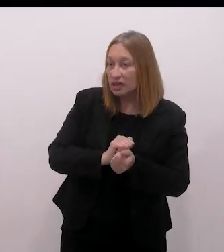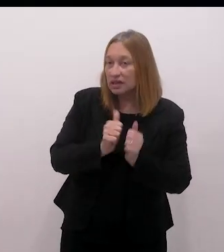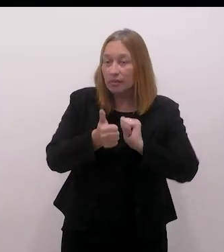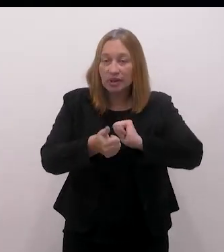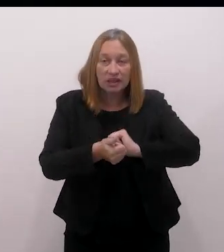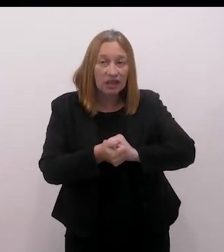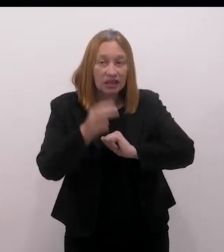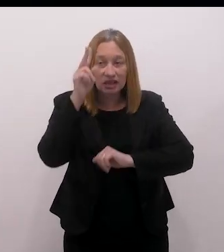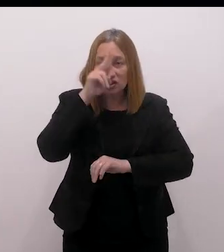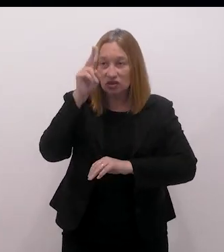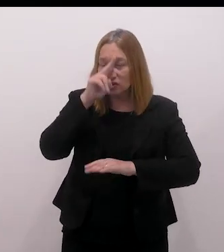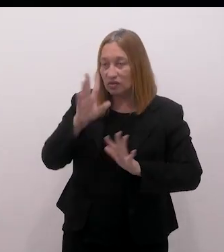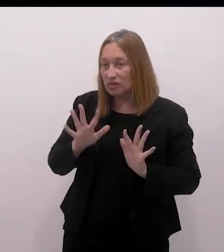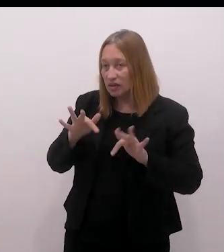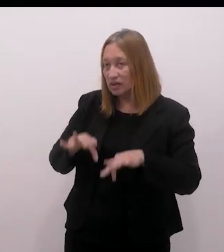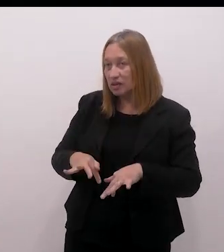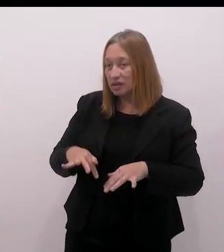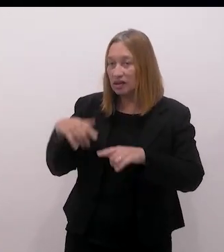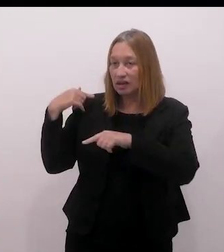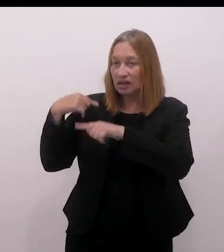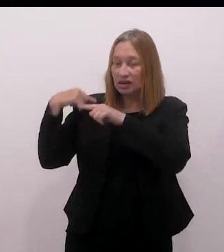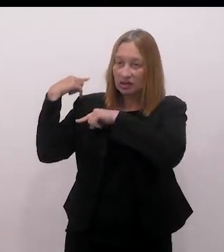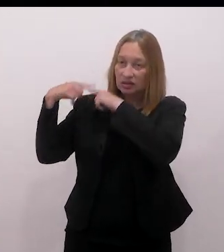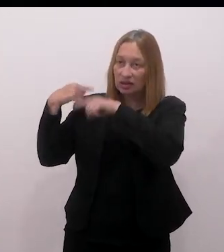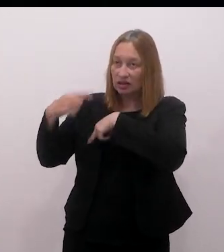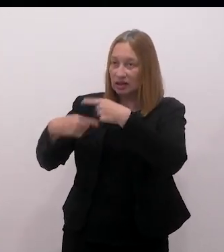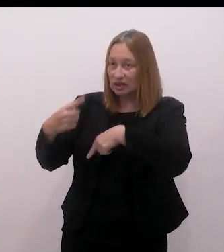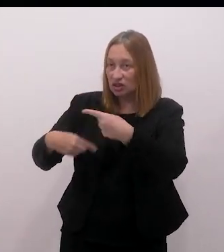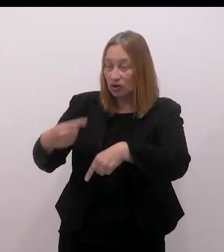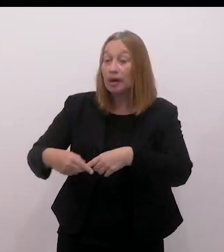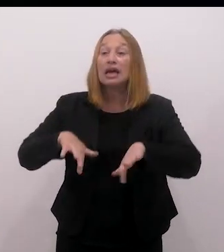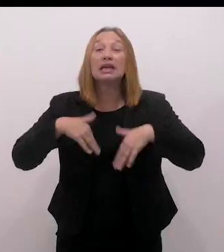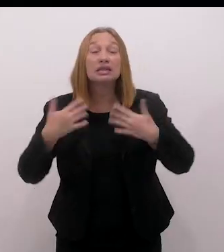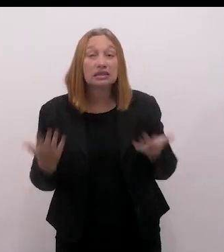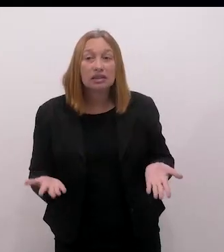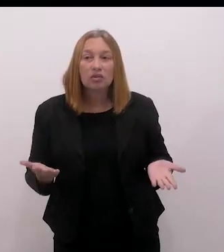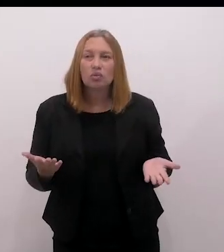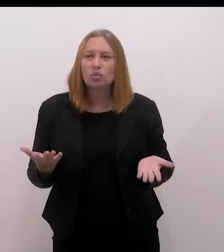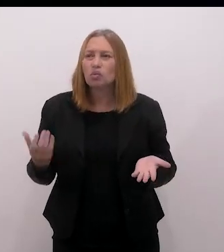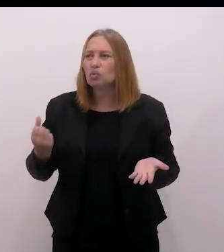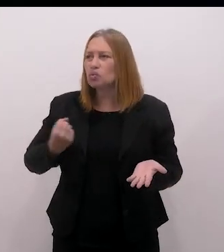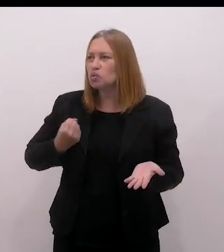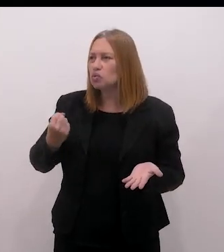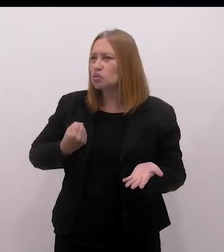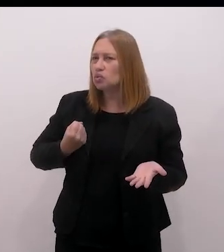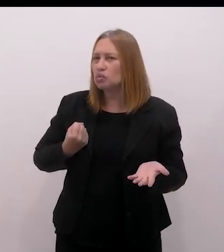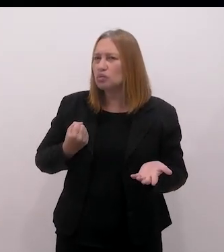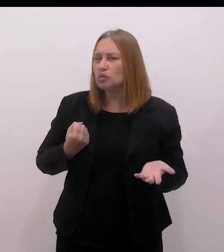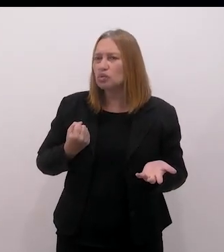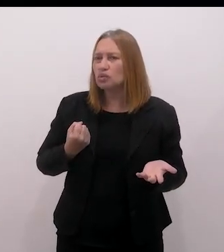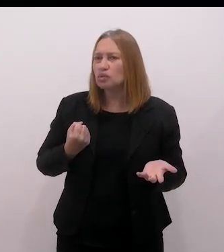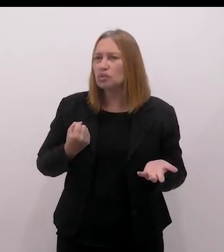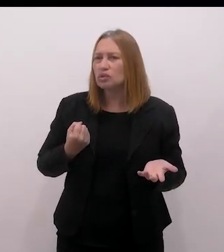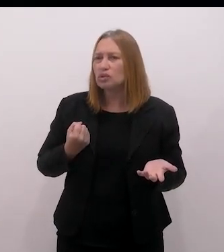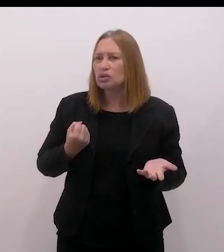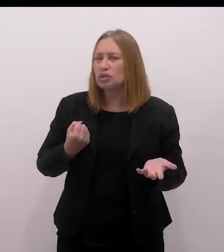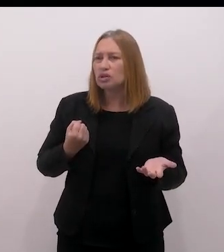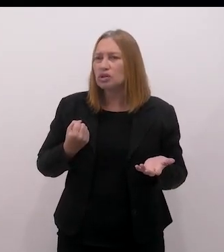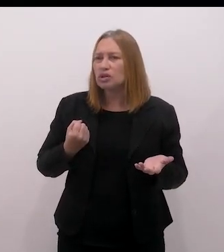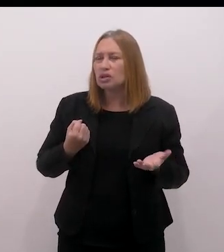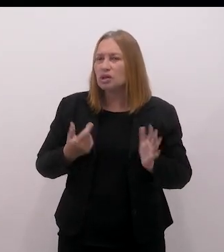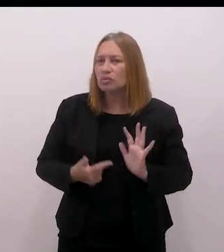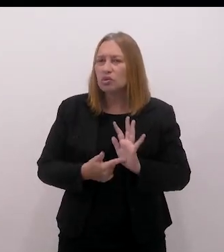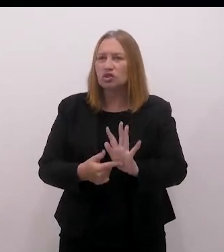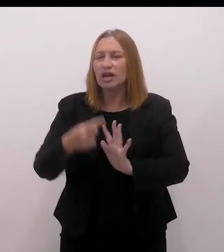estava conseguindo encaixar muito ele na história, depois, no final, ele acabou que ficou sendo a parte da ancestralidade da história. Os números